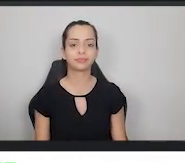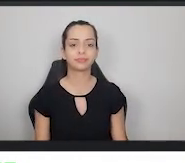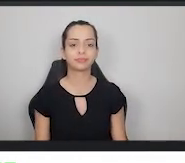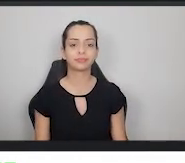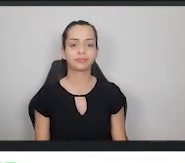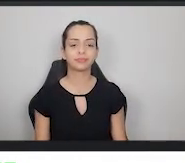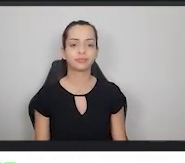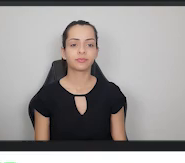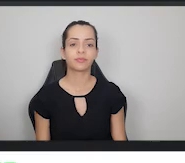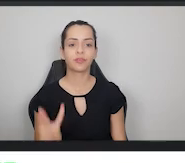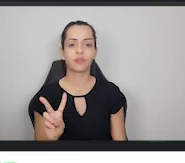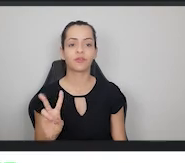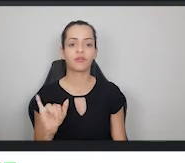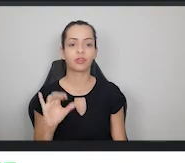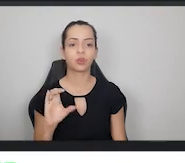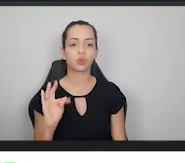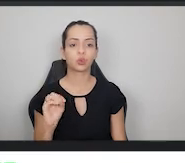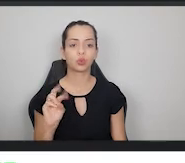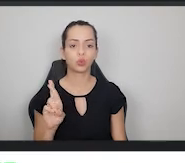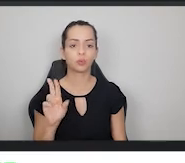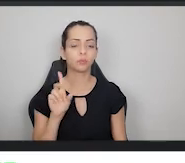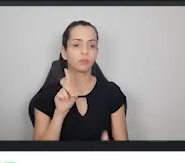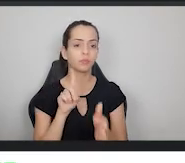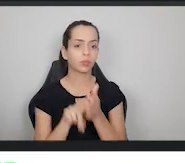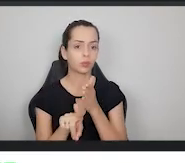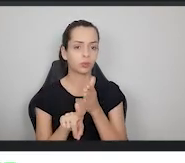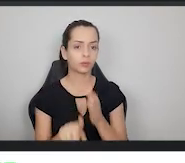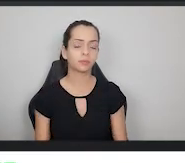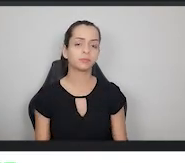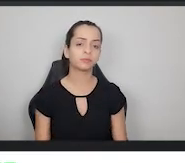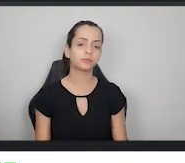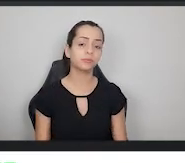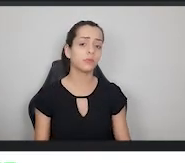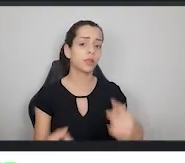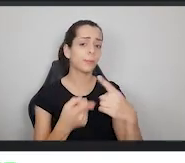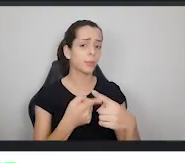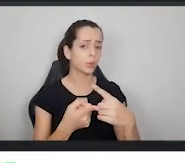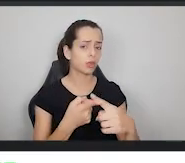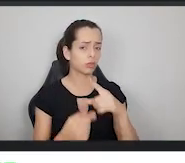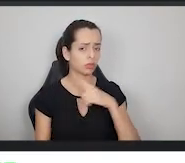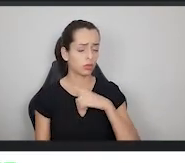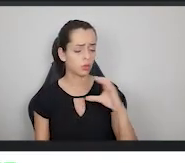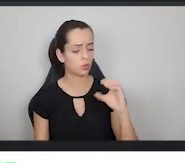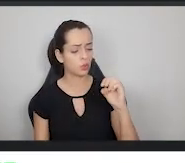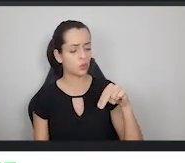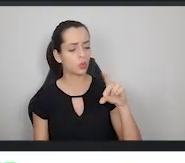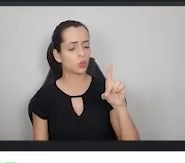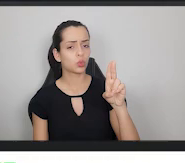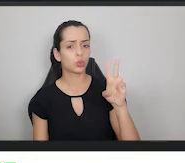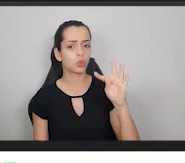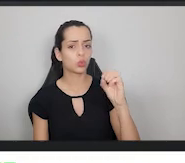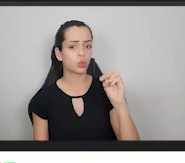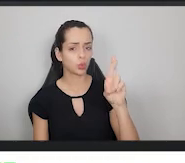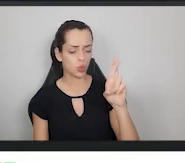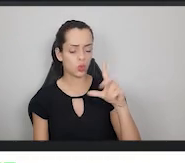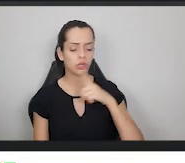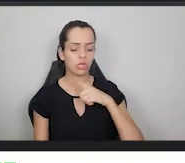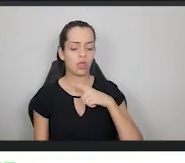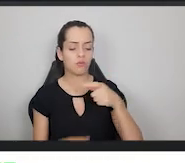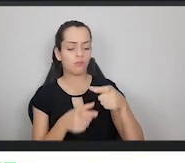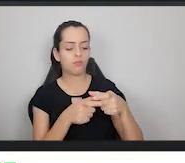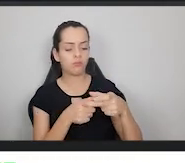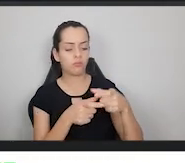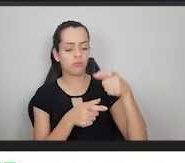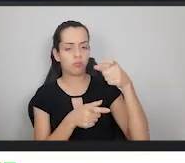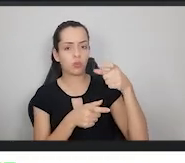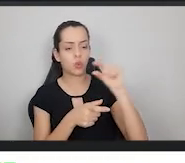responderem e ganhar o certificado. Tem algumas perguntas. Sim.